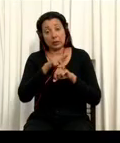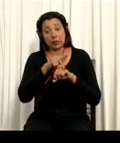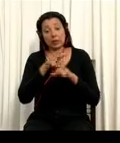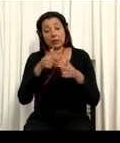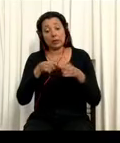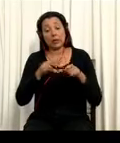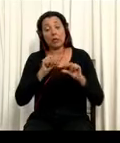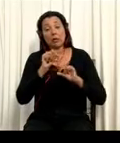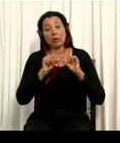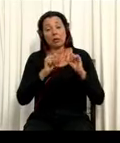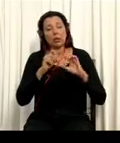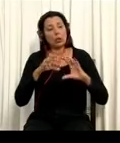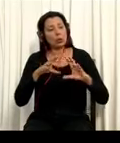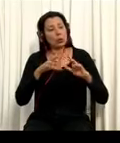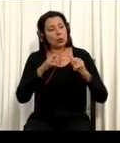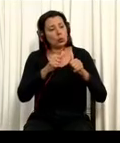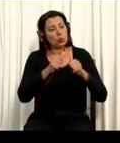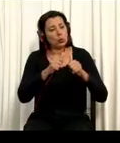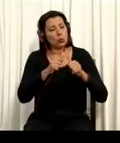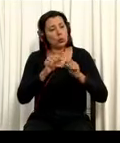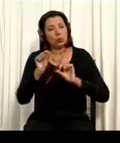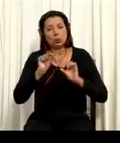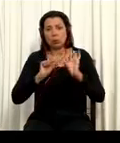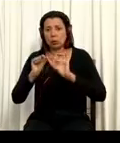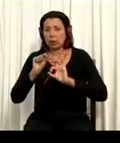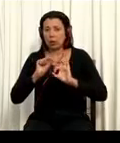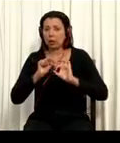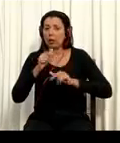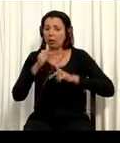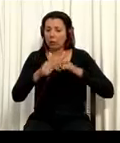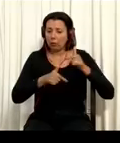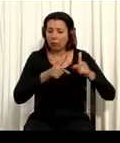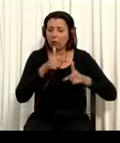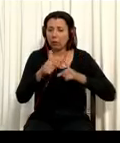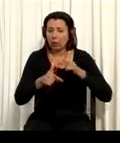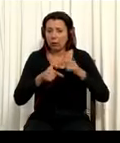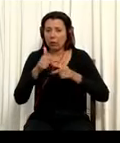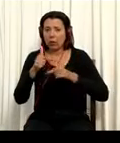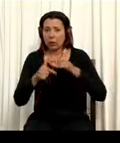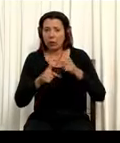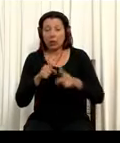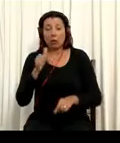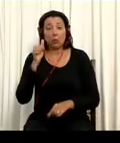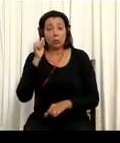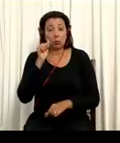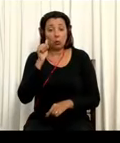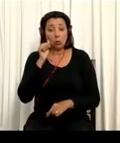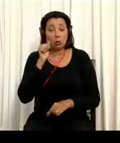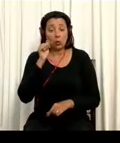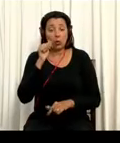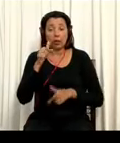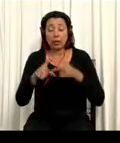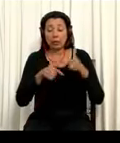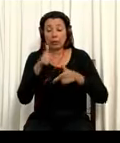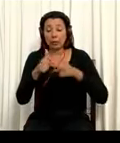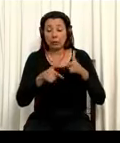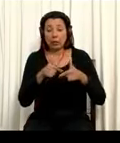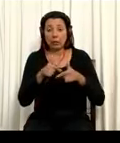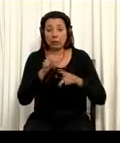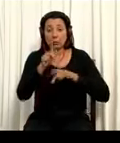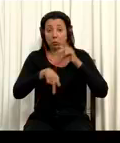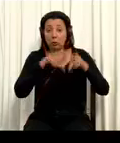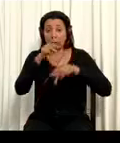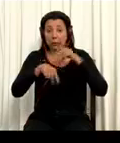estava, sobretudo, sobrecarregando aí o trabalho das mulheres, o trabalho da população